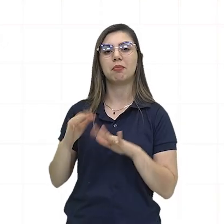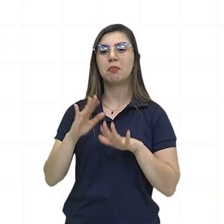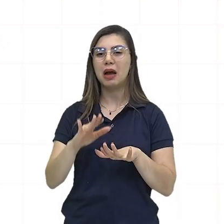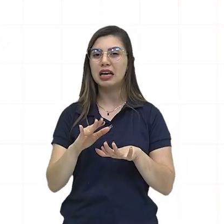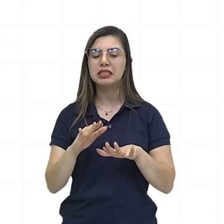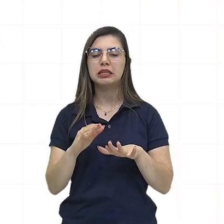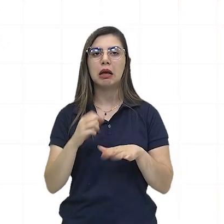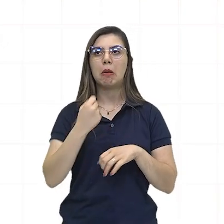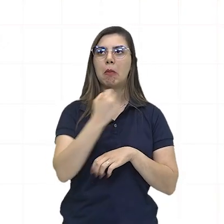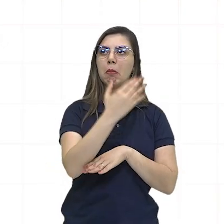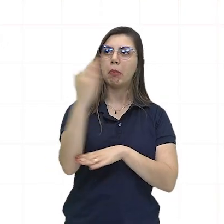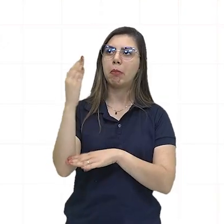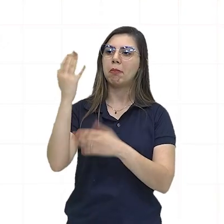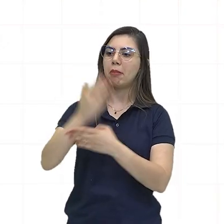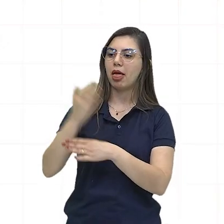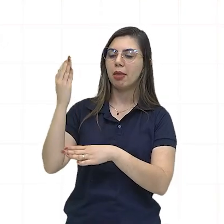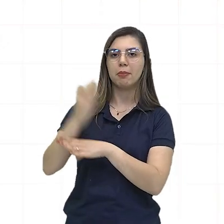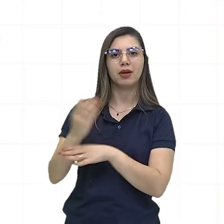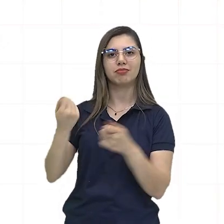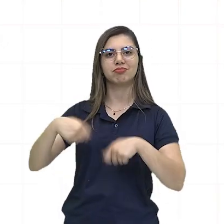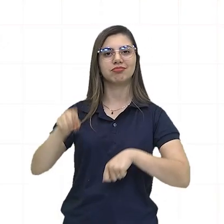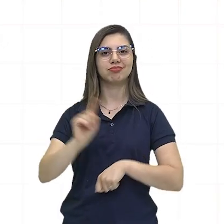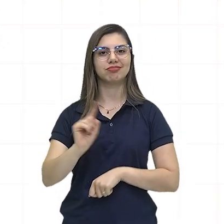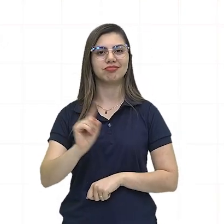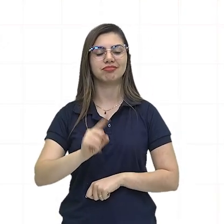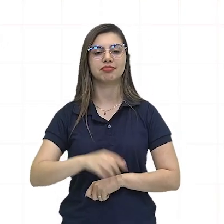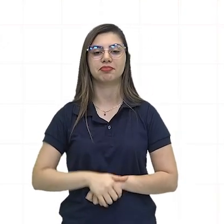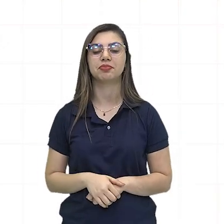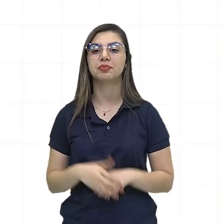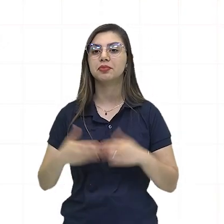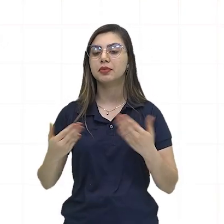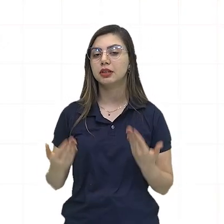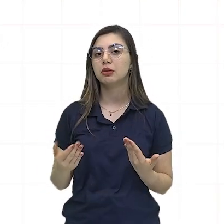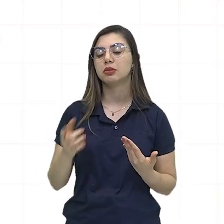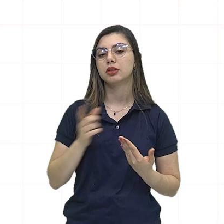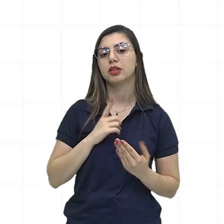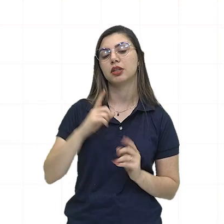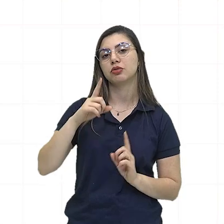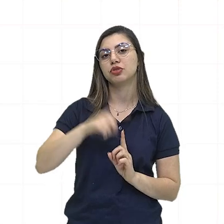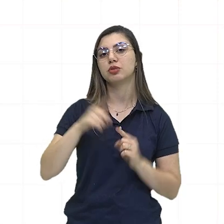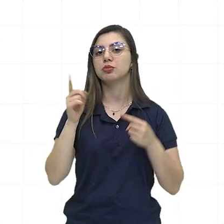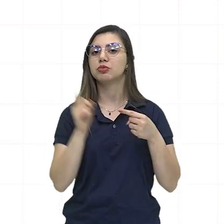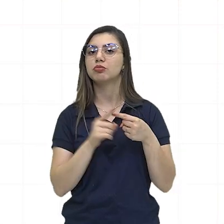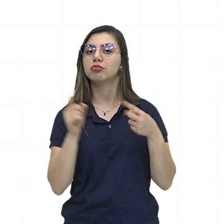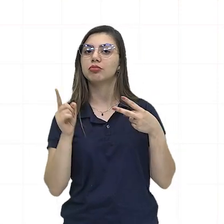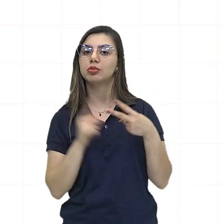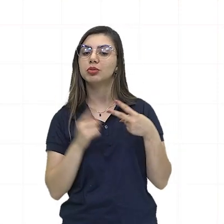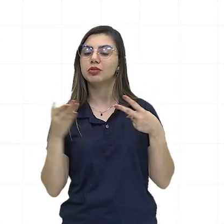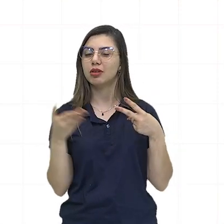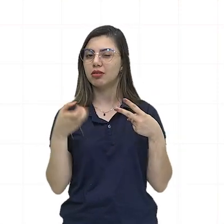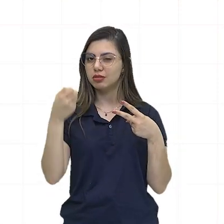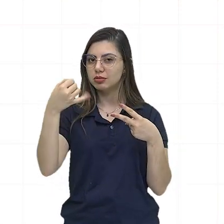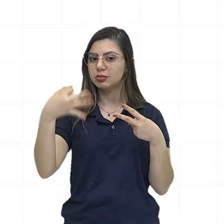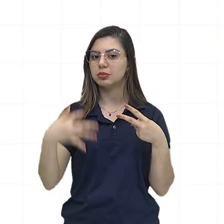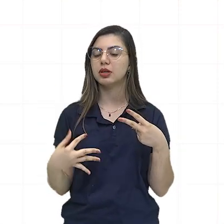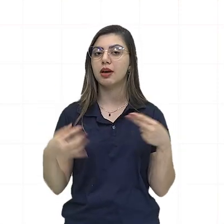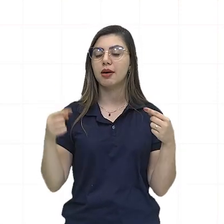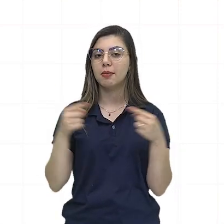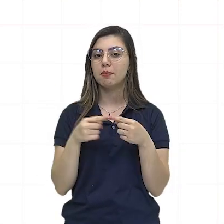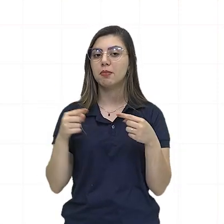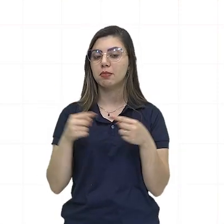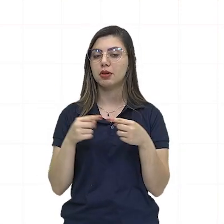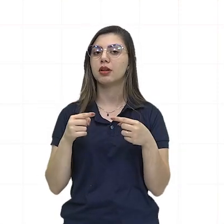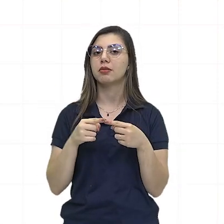de desmatar novas áreas. E duas modalidades que a gente vai destacar que faz parte dos